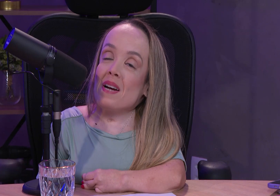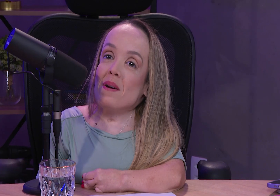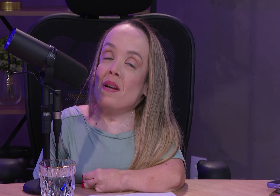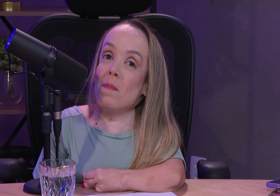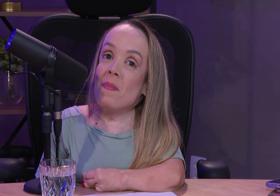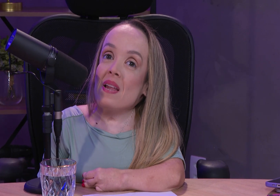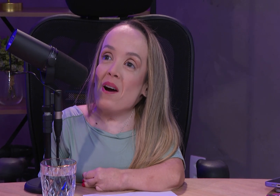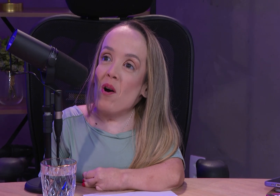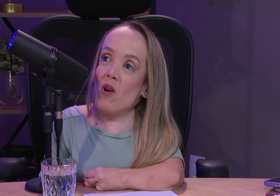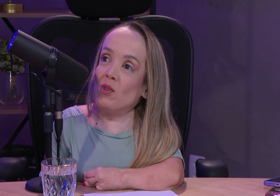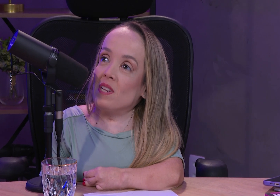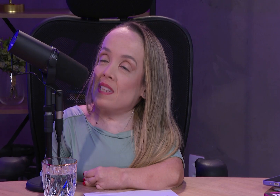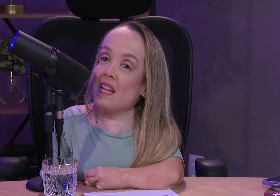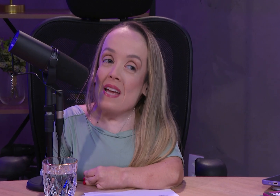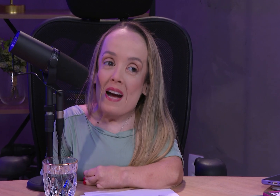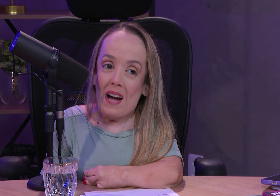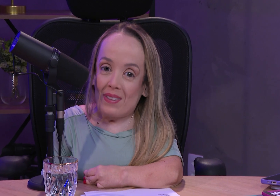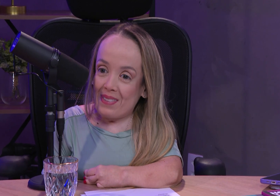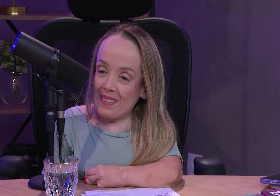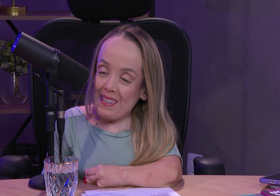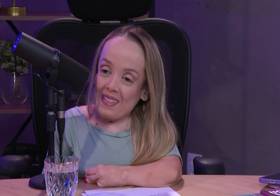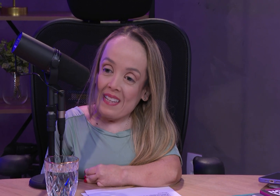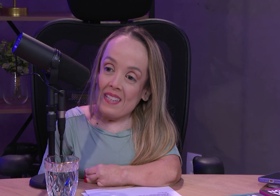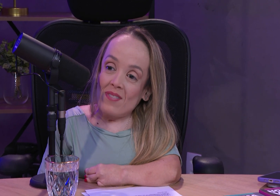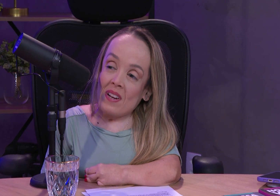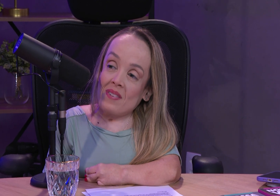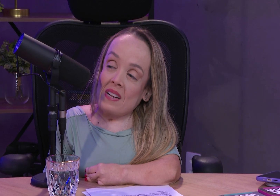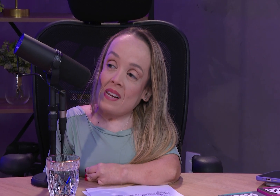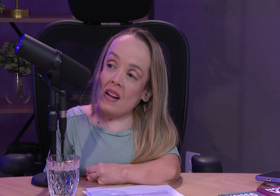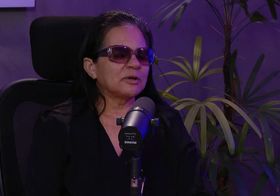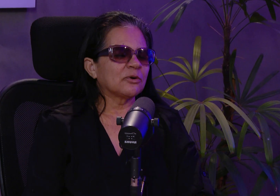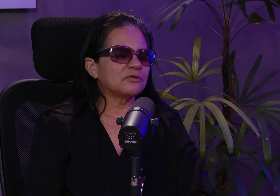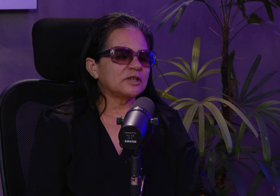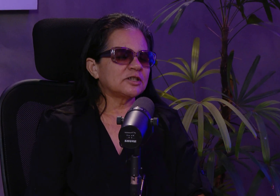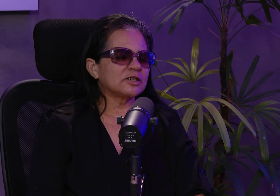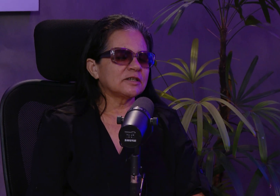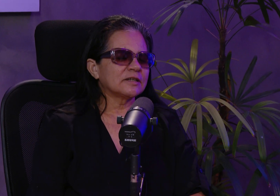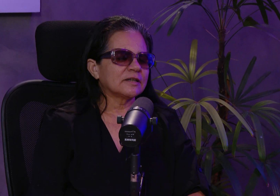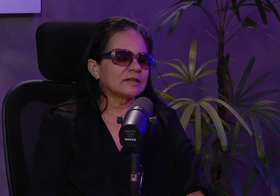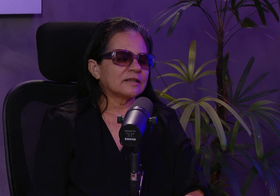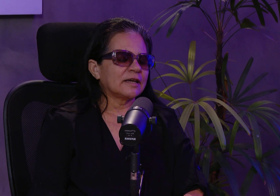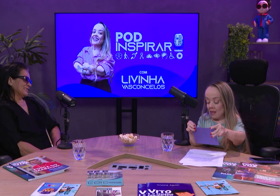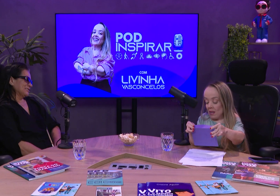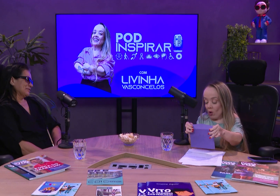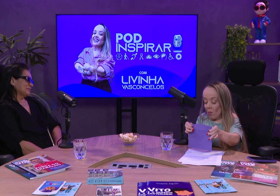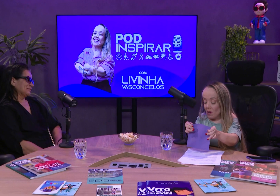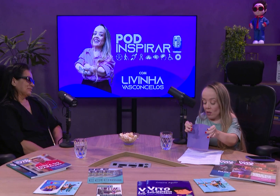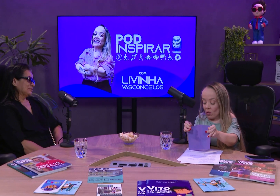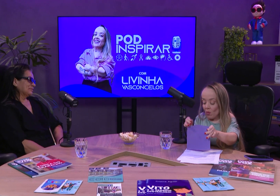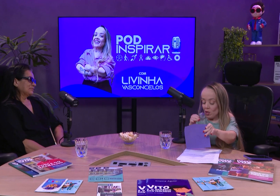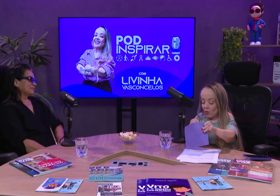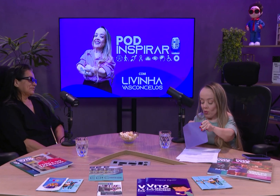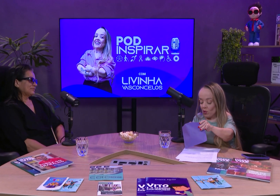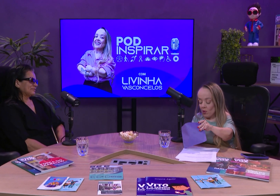de políticas públicas. À frente do Conselho Municipal da Pessoa com Deficiência, ela defende a participação social como